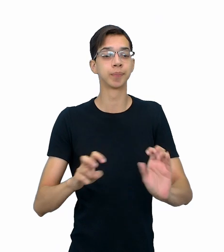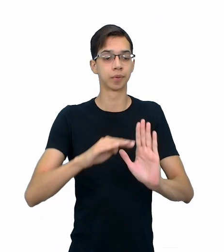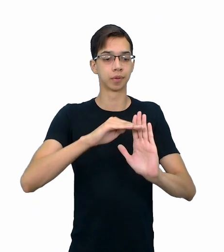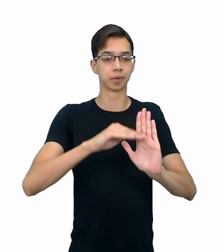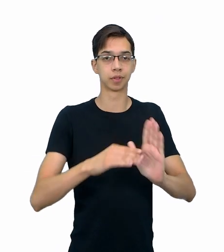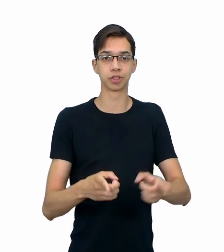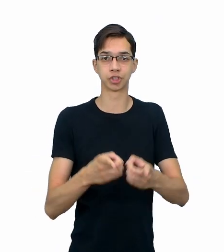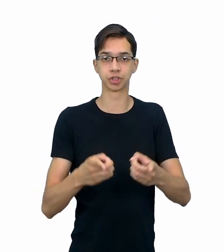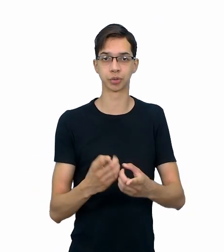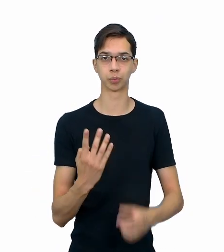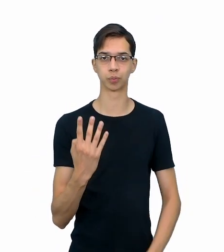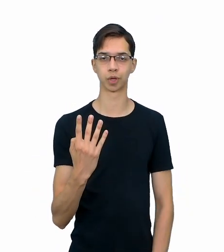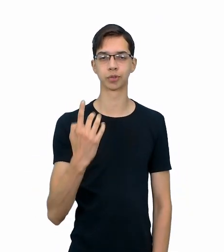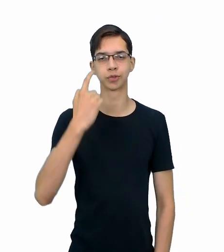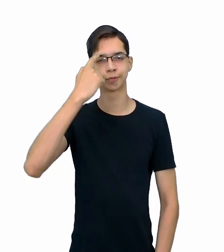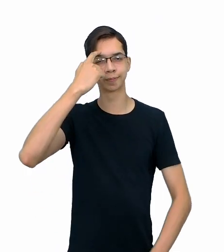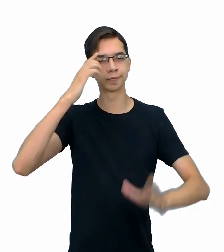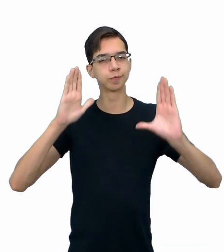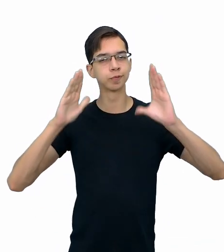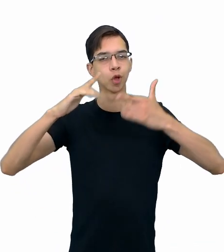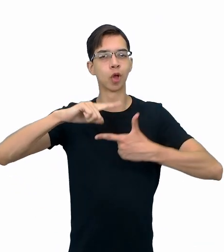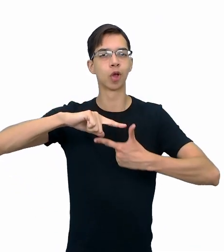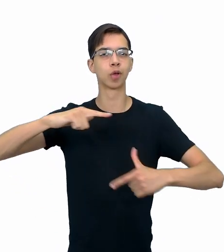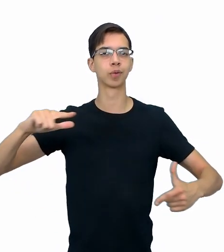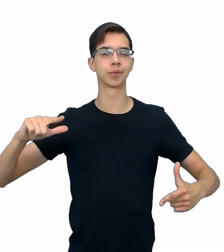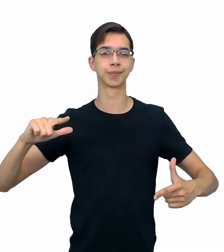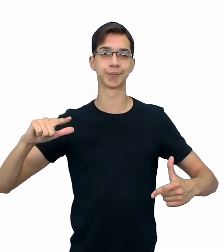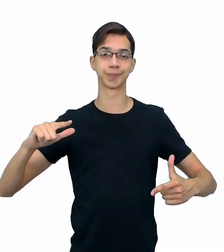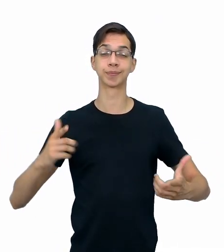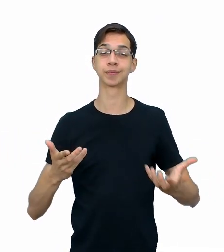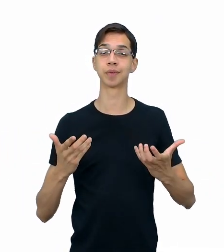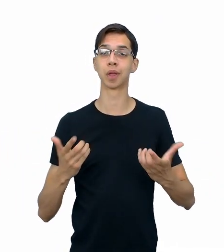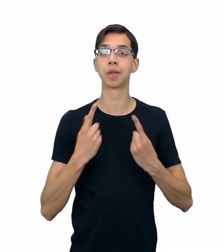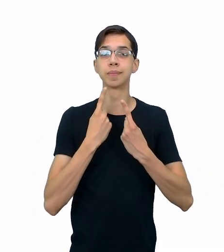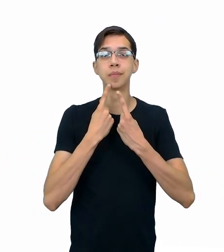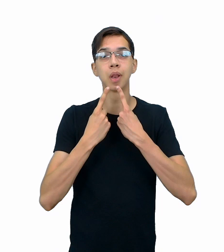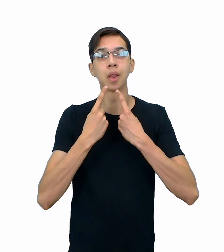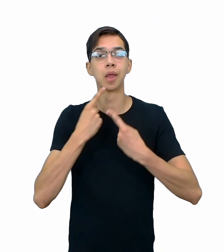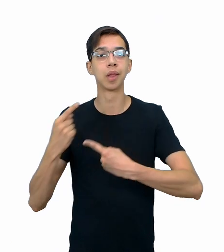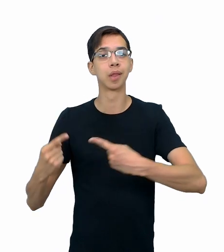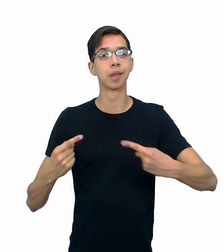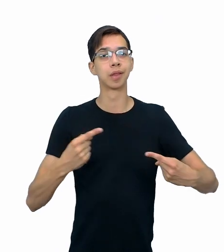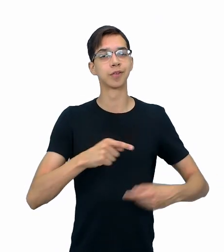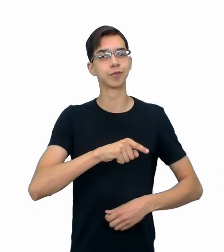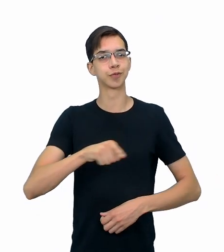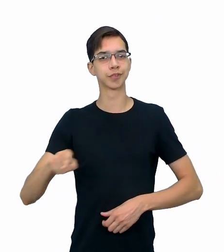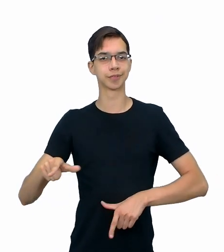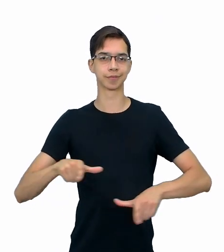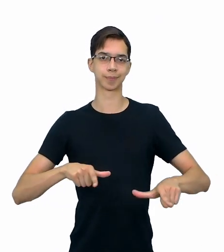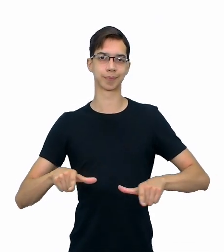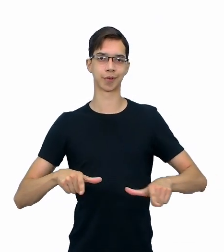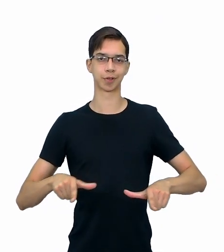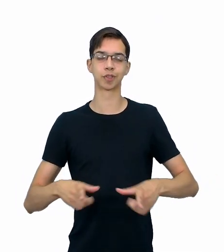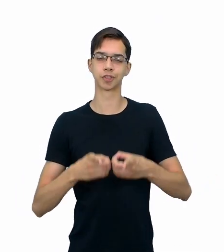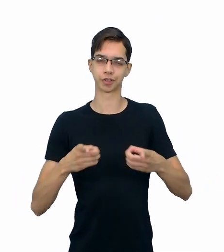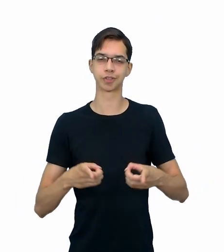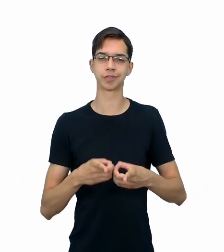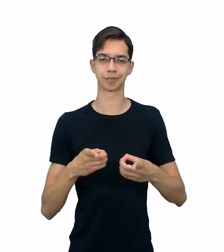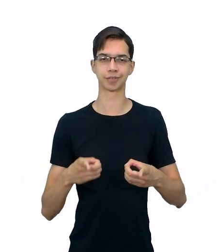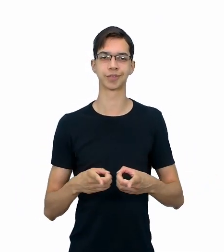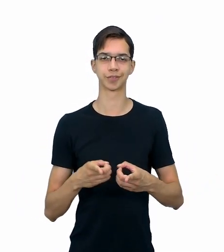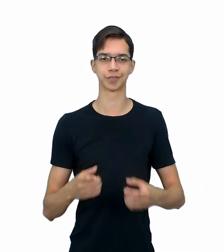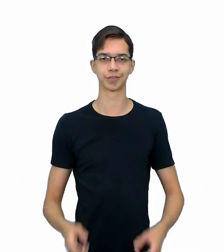aí, como objetivo, discutir sugestões para o planejamento do trabalho didático de vocês, professores.